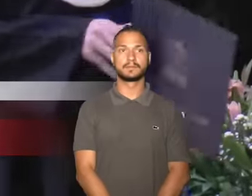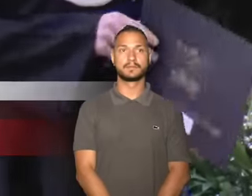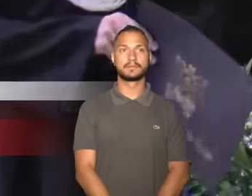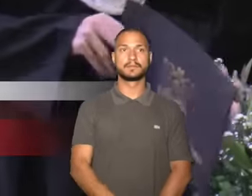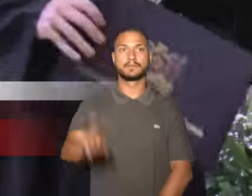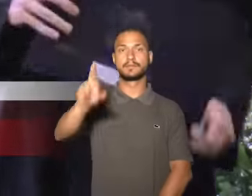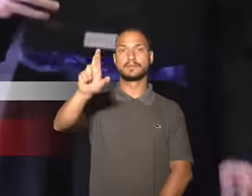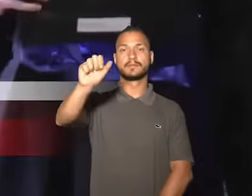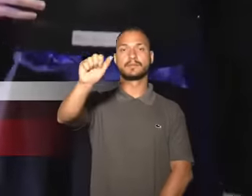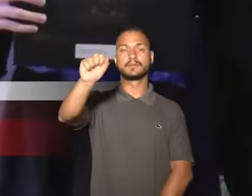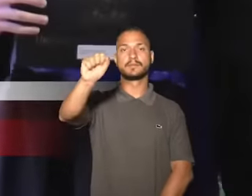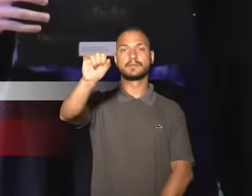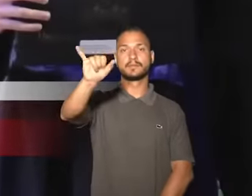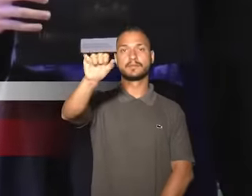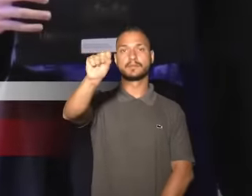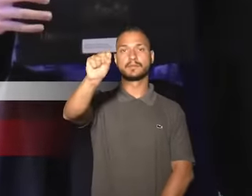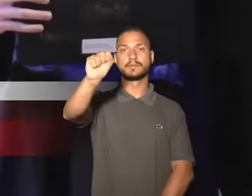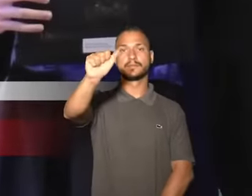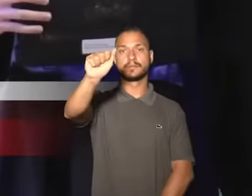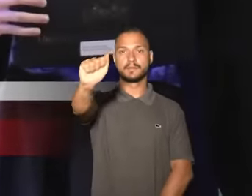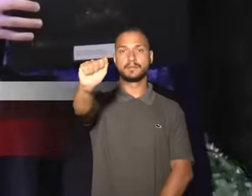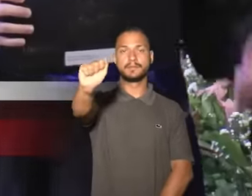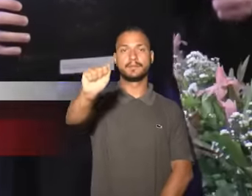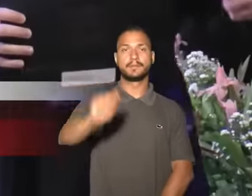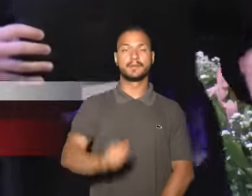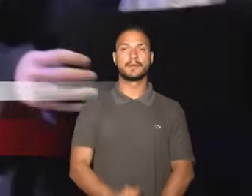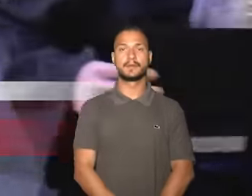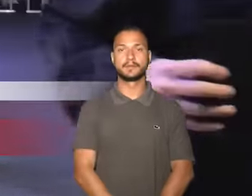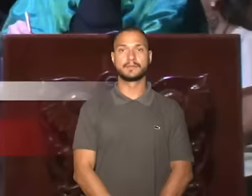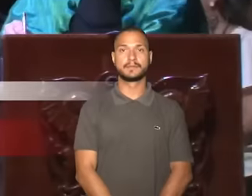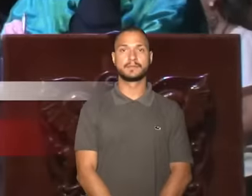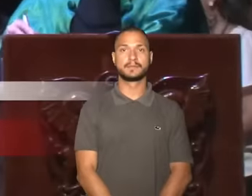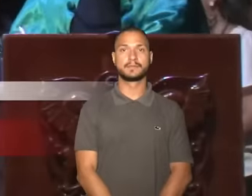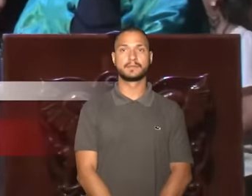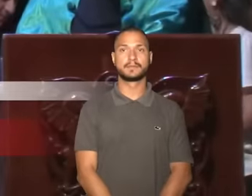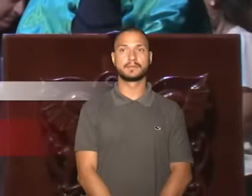Saíssa Gabriela Ferreira Gomes Cunha.